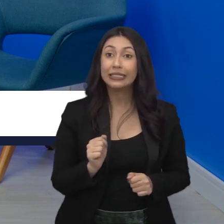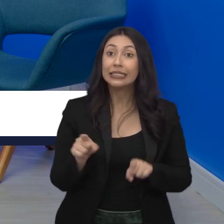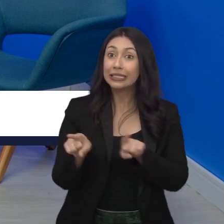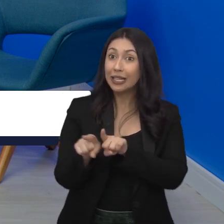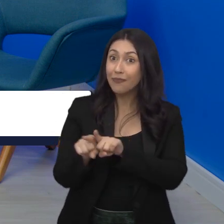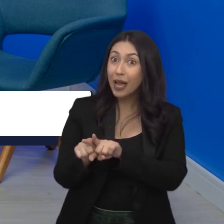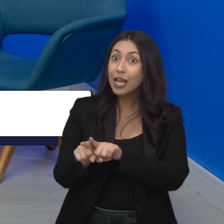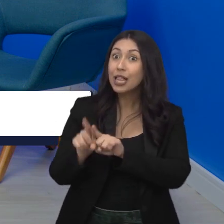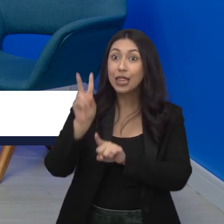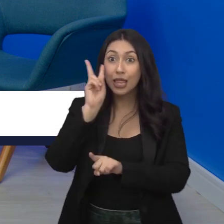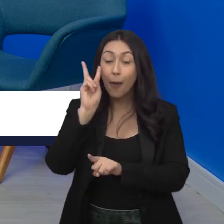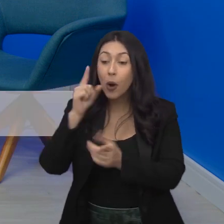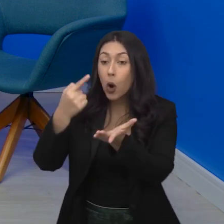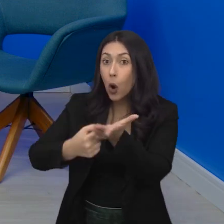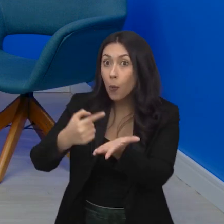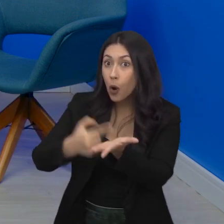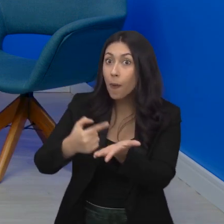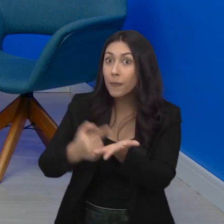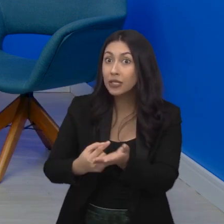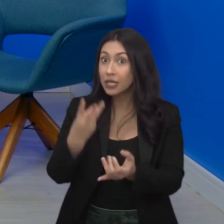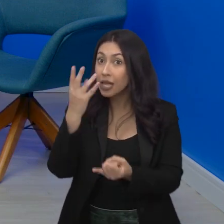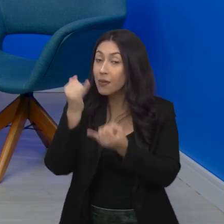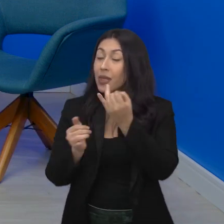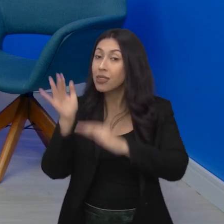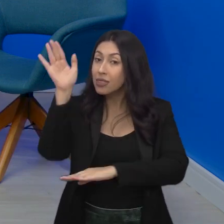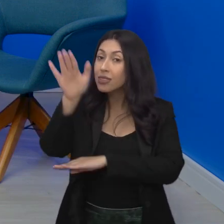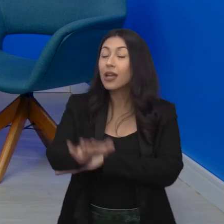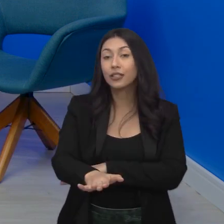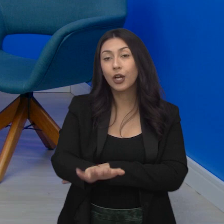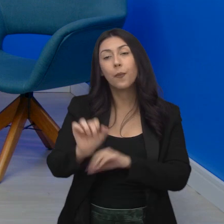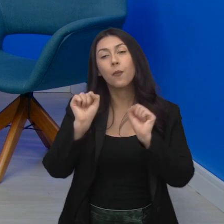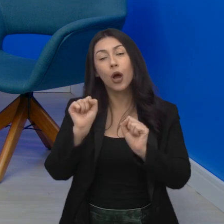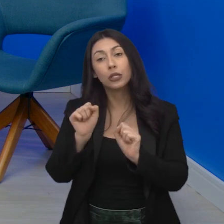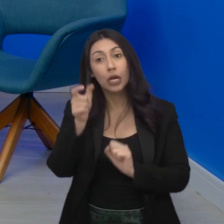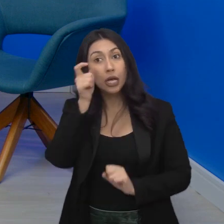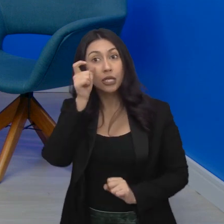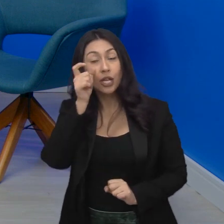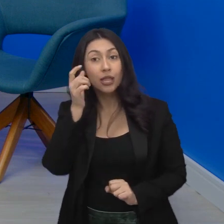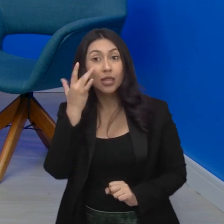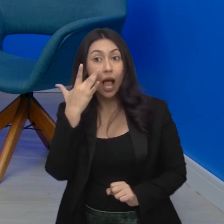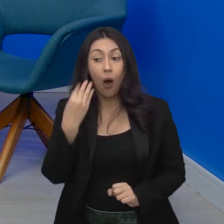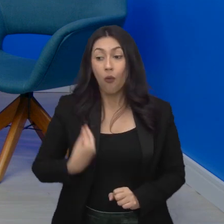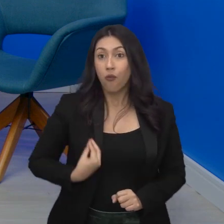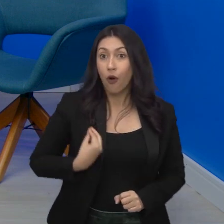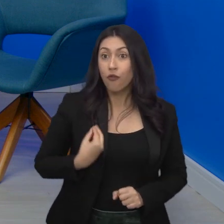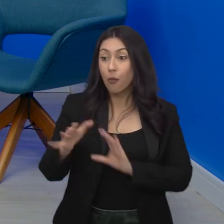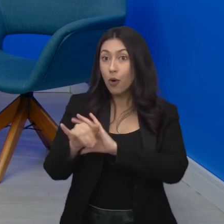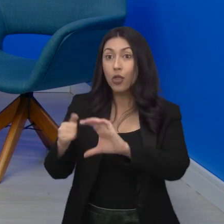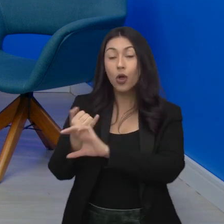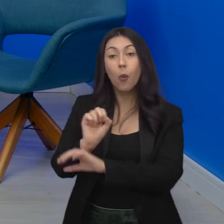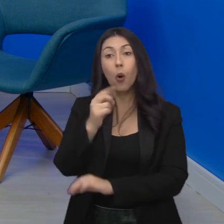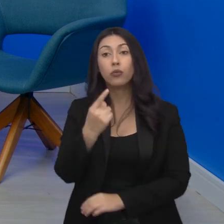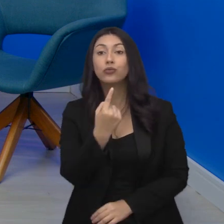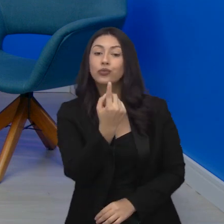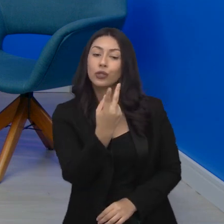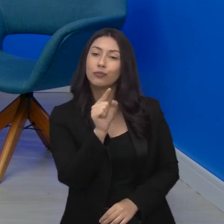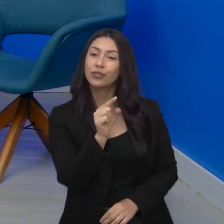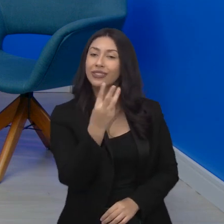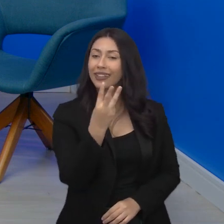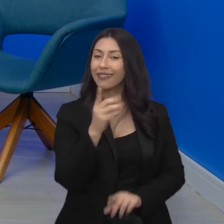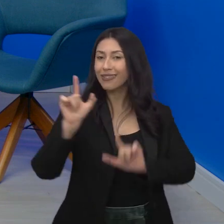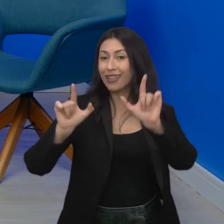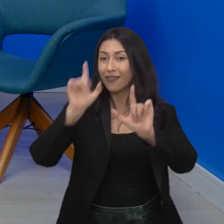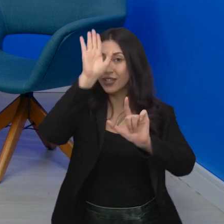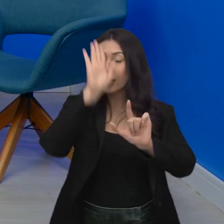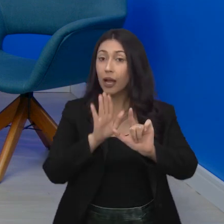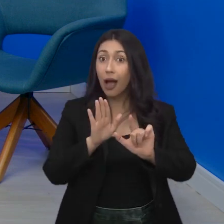Facebook. E a gente tem encontro marcado aqui toda terça-feira às 3h30 da tarde. Você pode acompanhar ao vivo pelo YouTube ou no canal 12.3